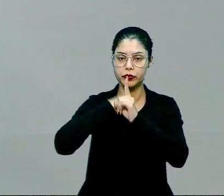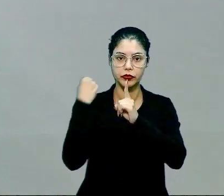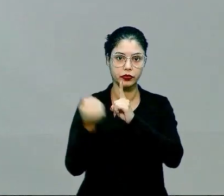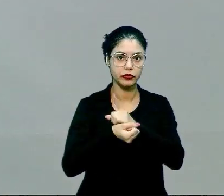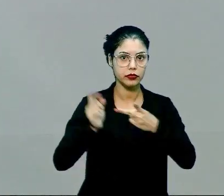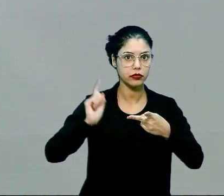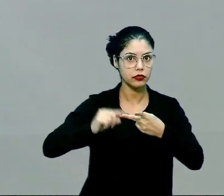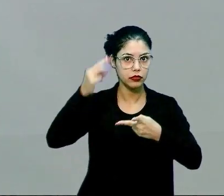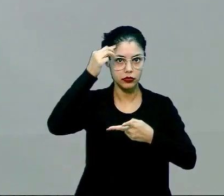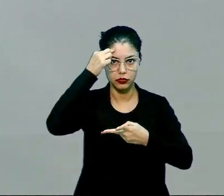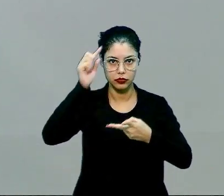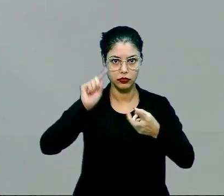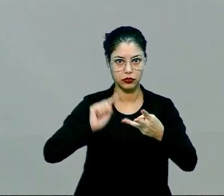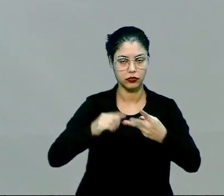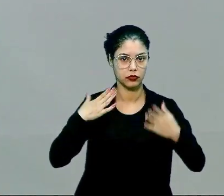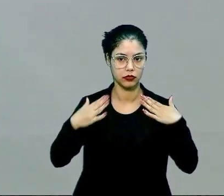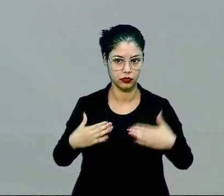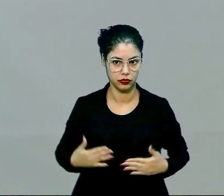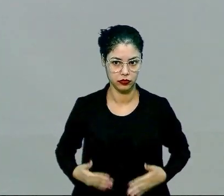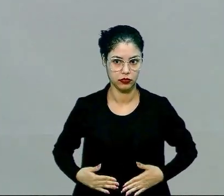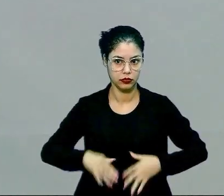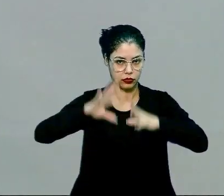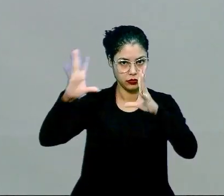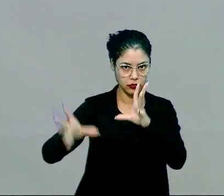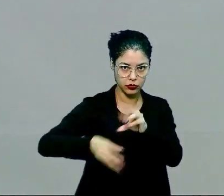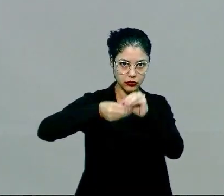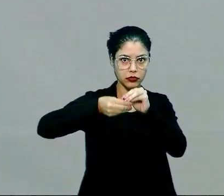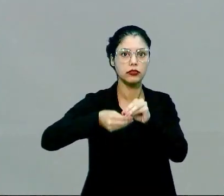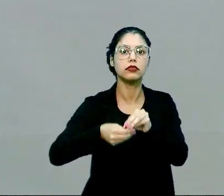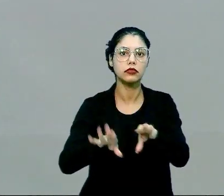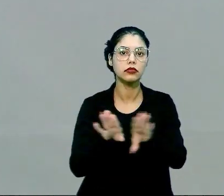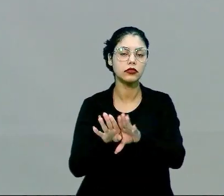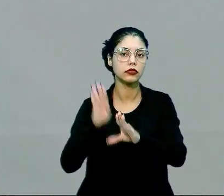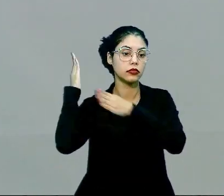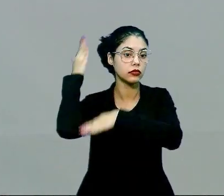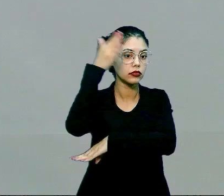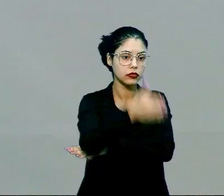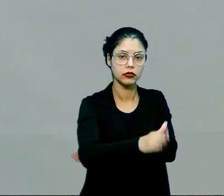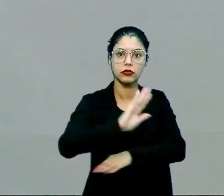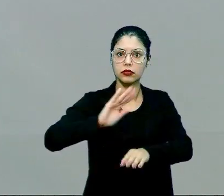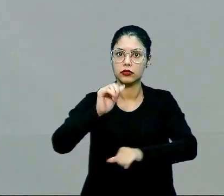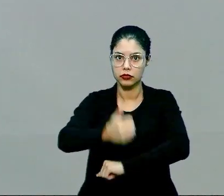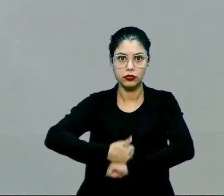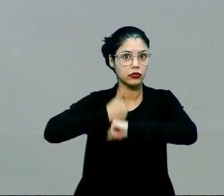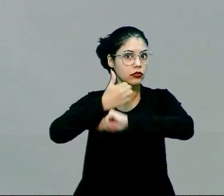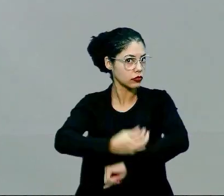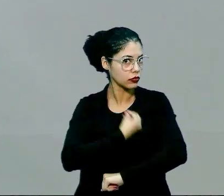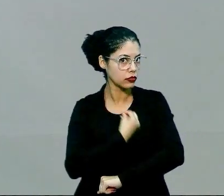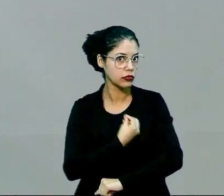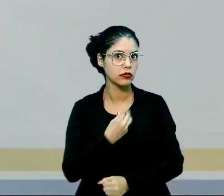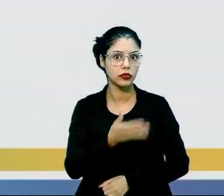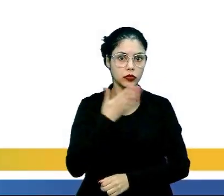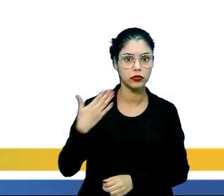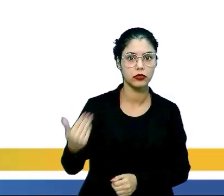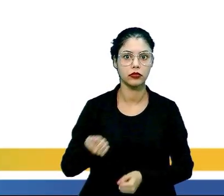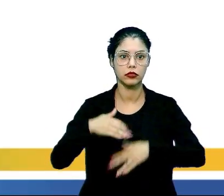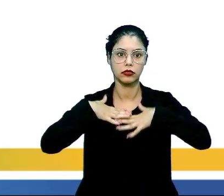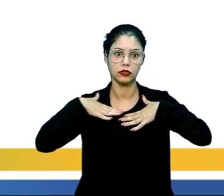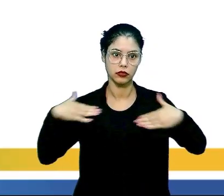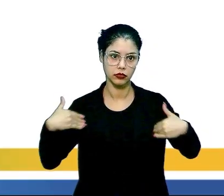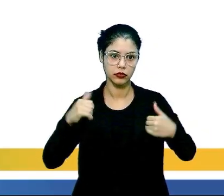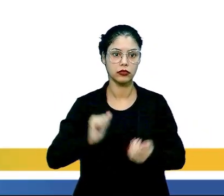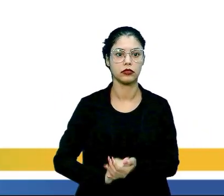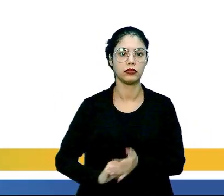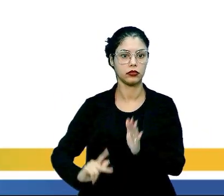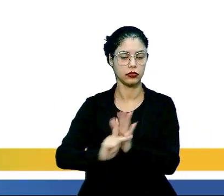social, quanto mental, quanto físico. É um aglomerado. E isso direciona para a qualidade de vida, que vai ser essa plenitude